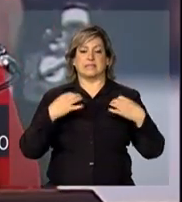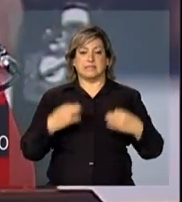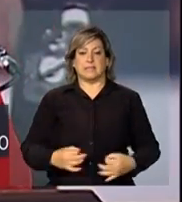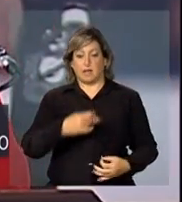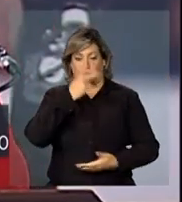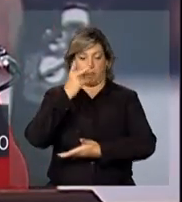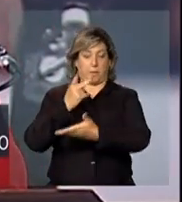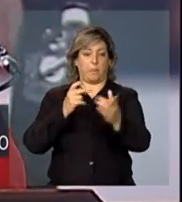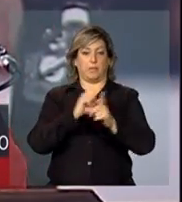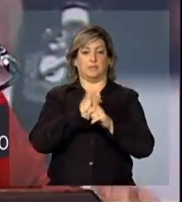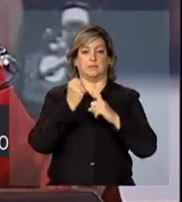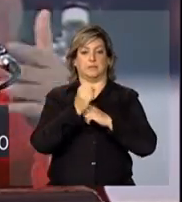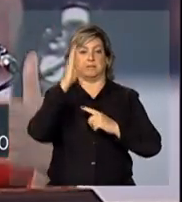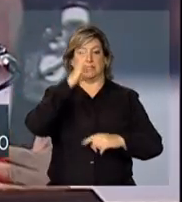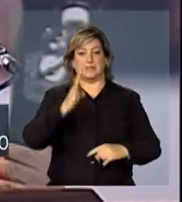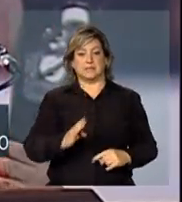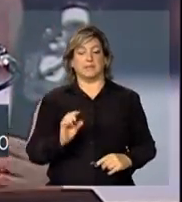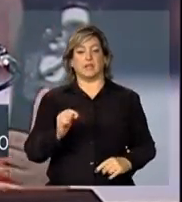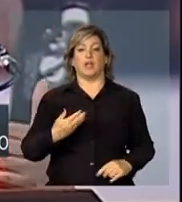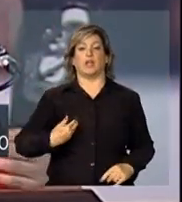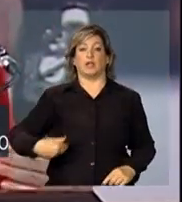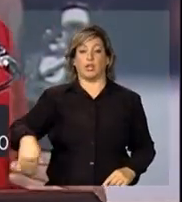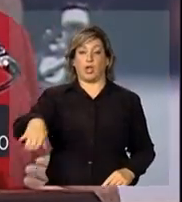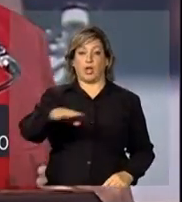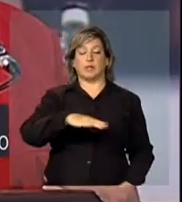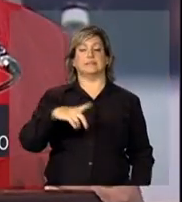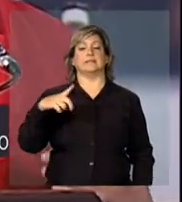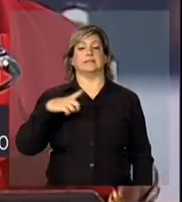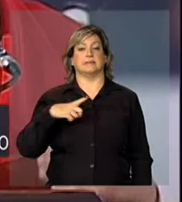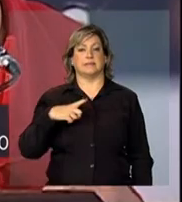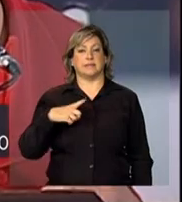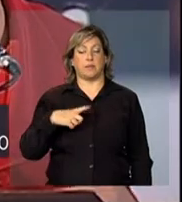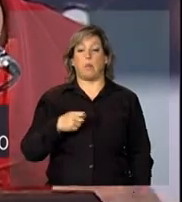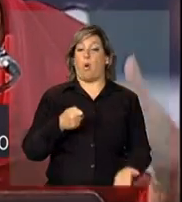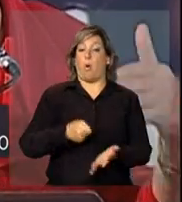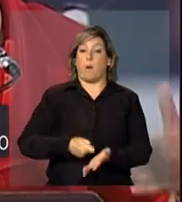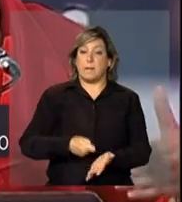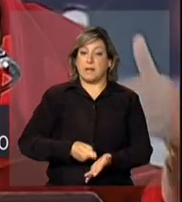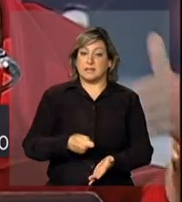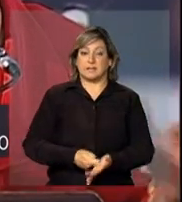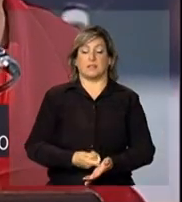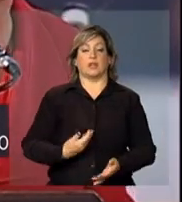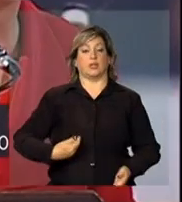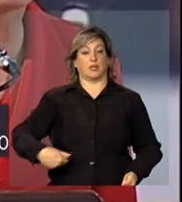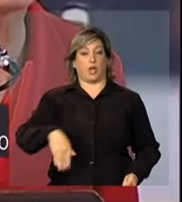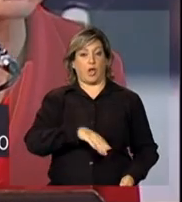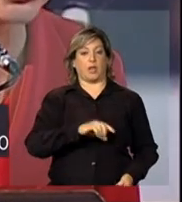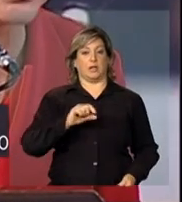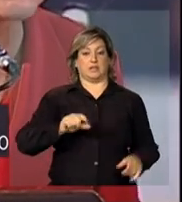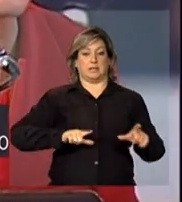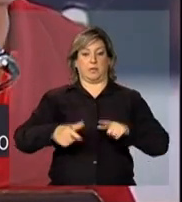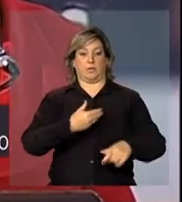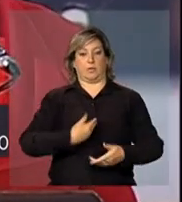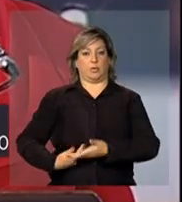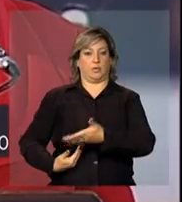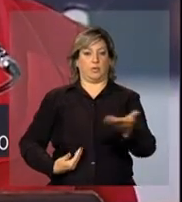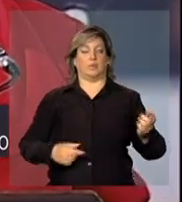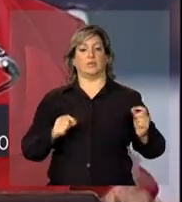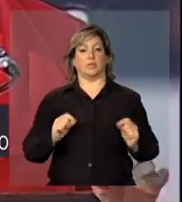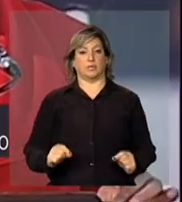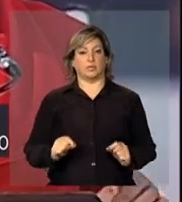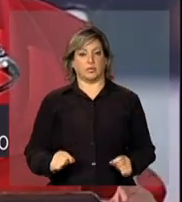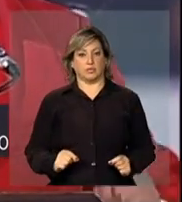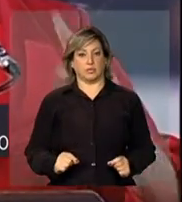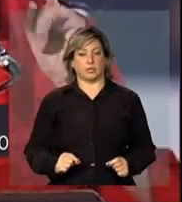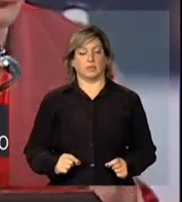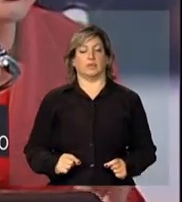sociedade brasileira que nós temos a obrigação nós agentes públicos de sustentar